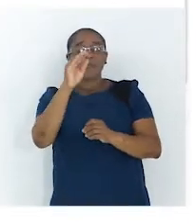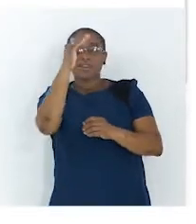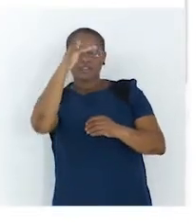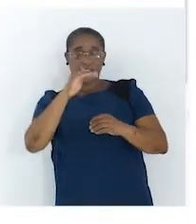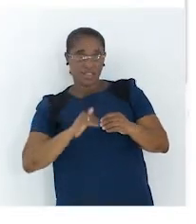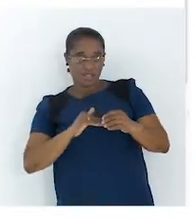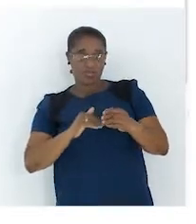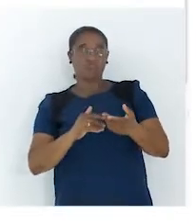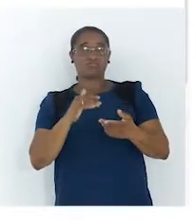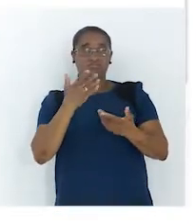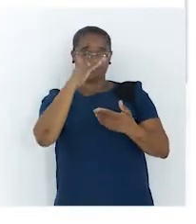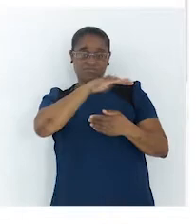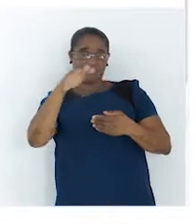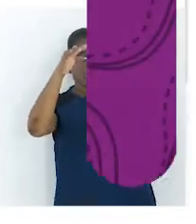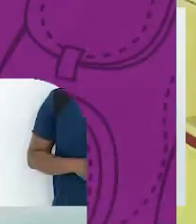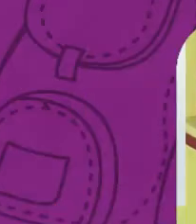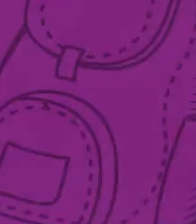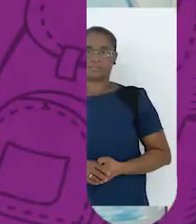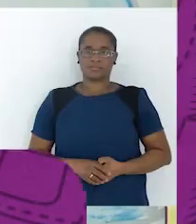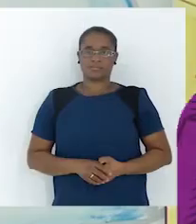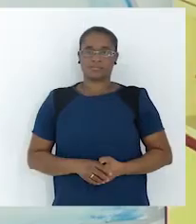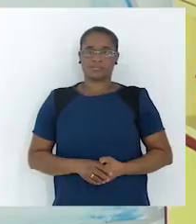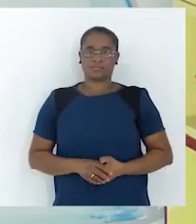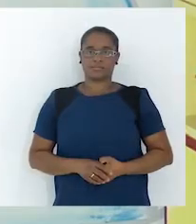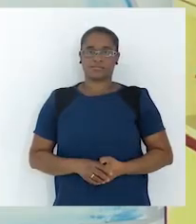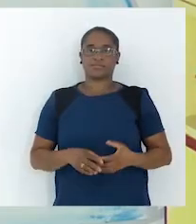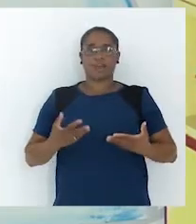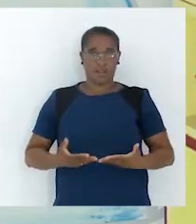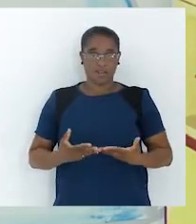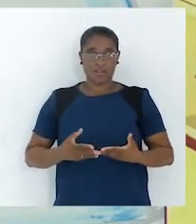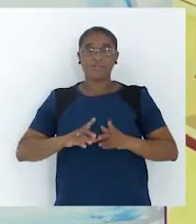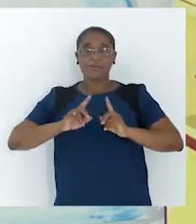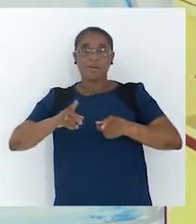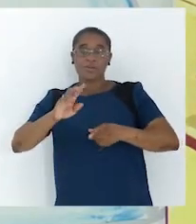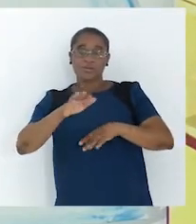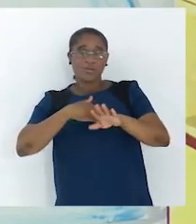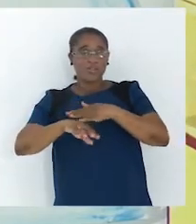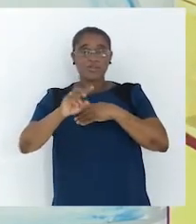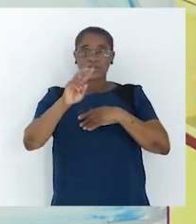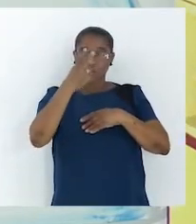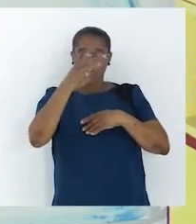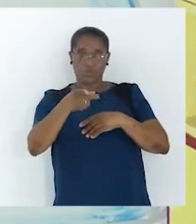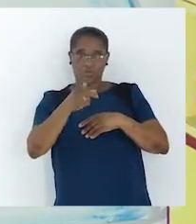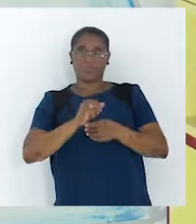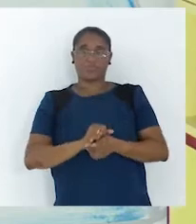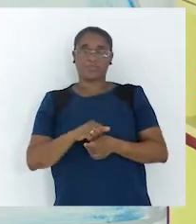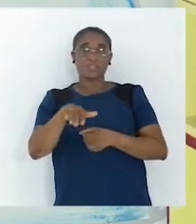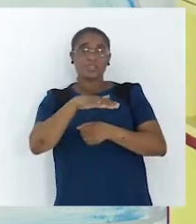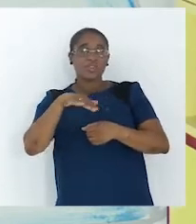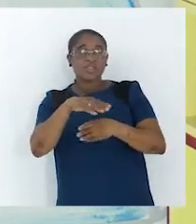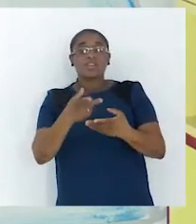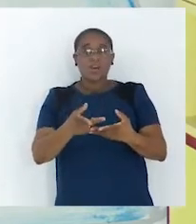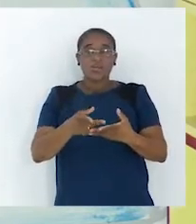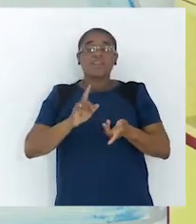ter três que é um número racional nós vamos então para receber o caso o segundo caso é uma